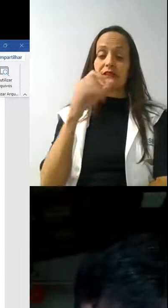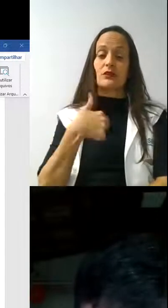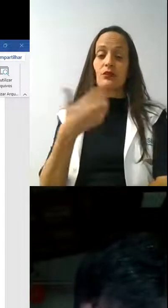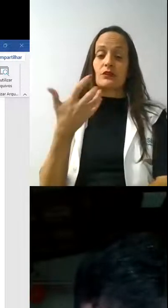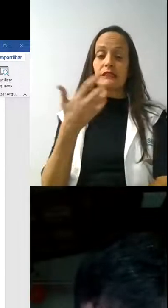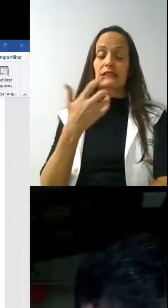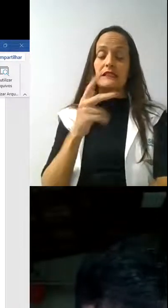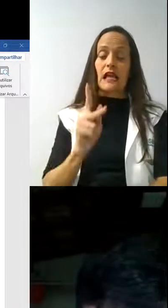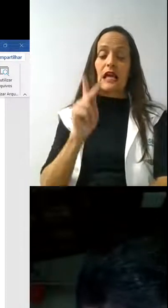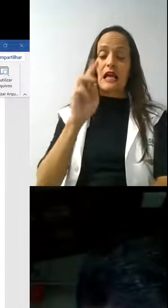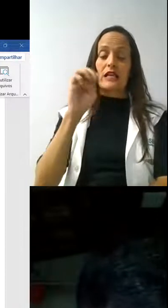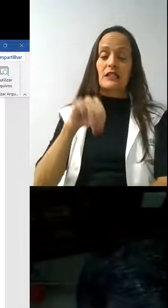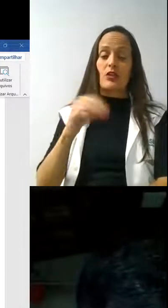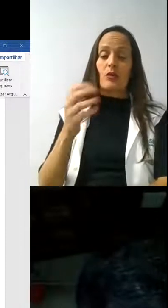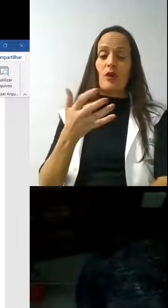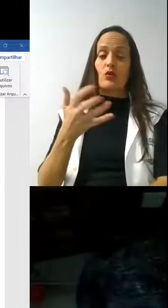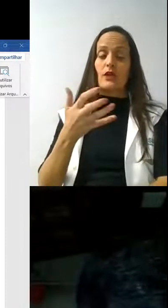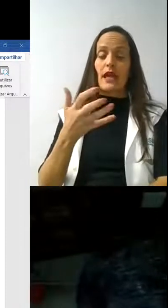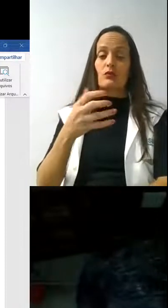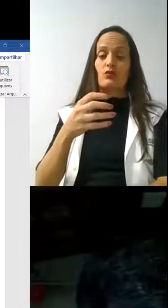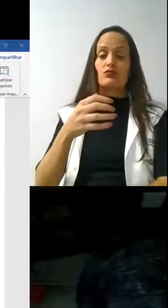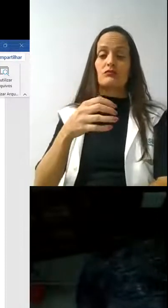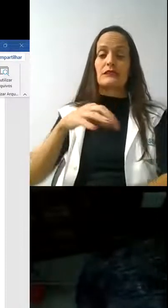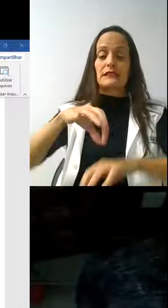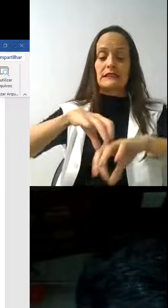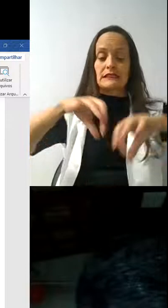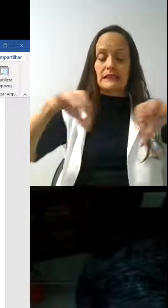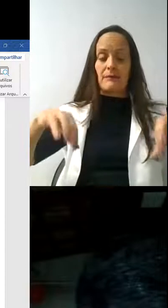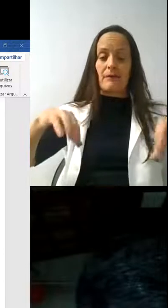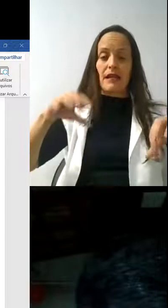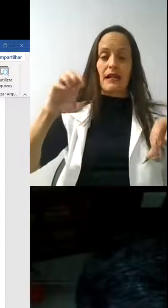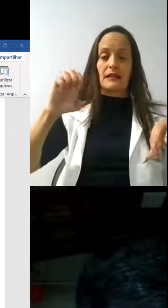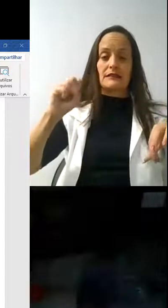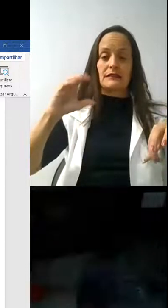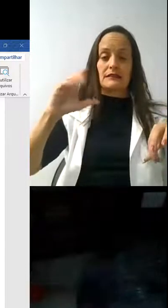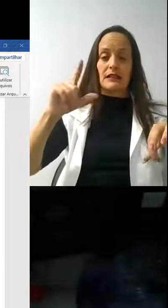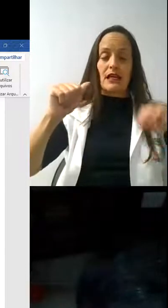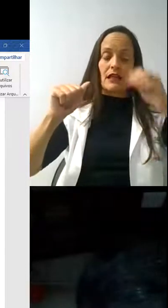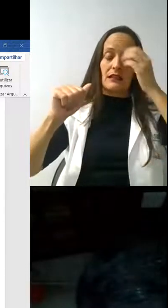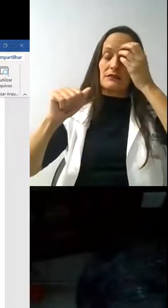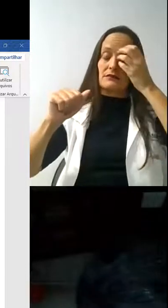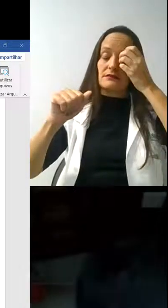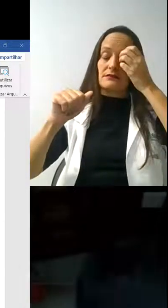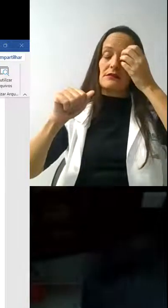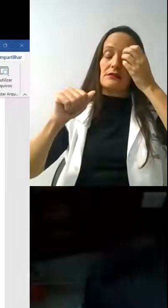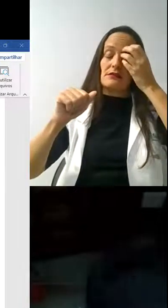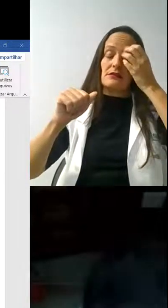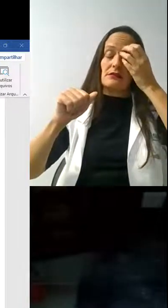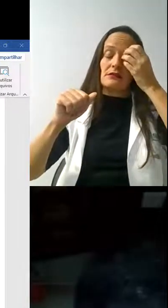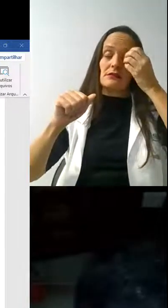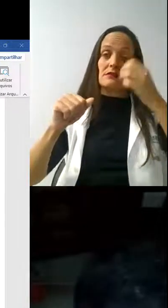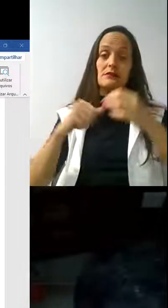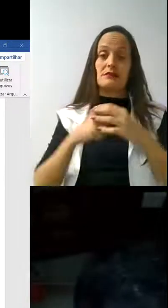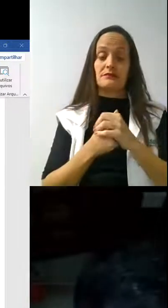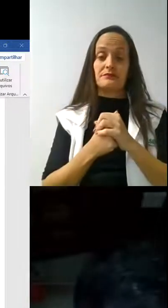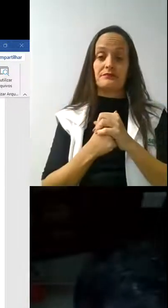eu vou dividir a escala. Na escala, você fala? É, se eu estou em